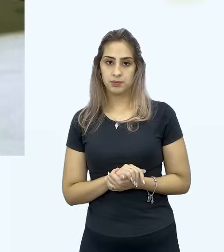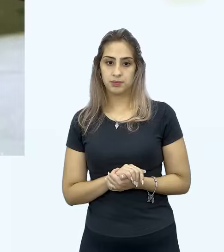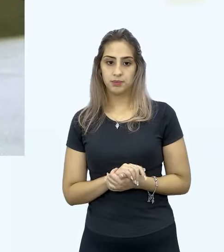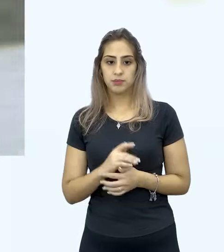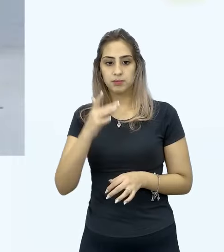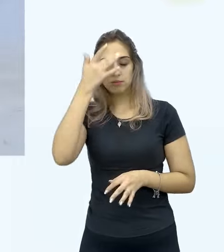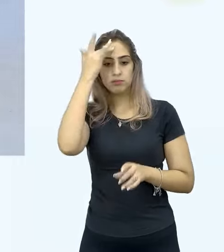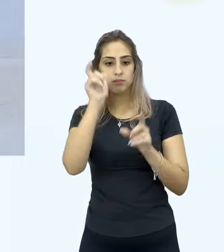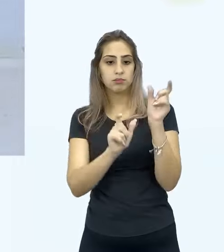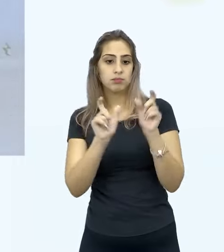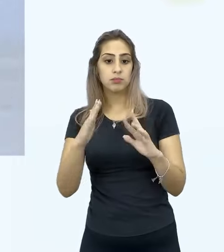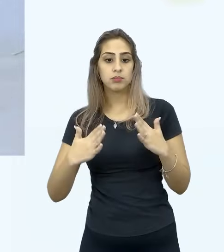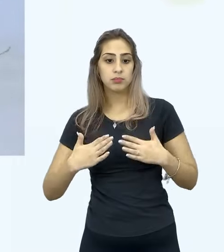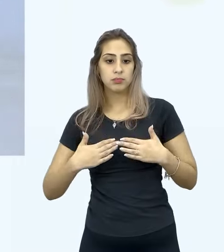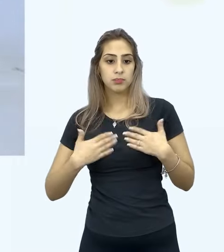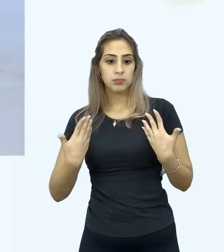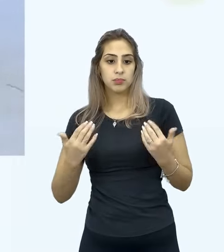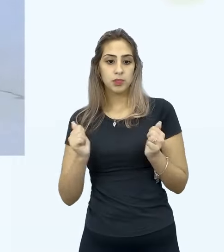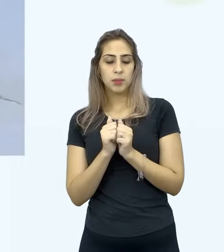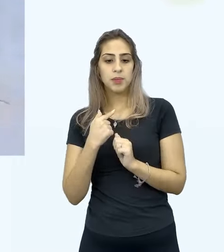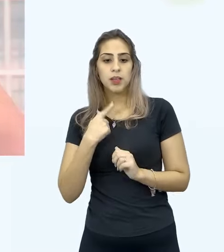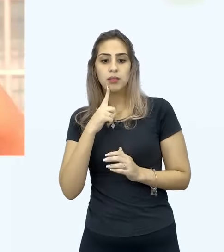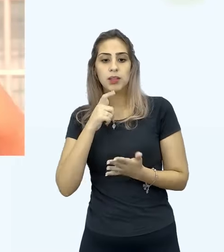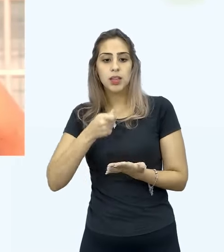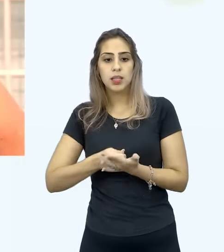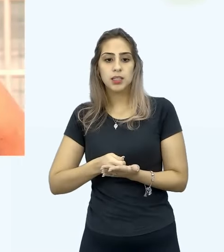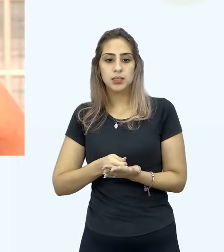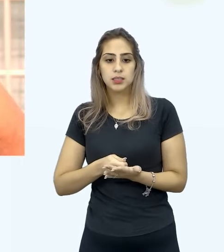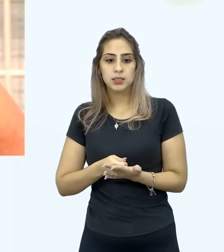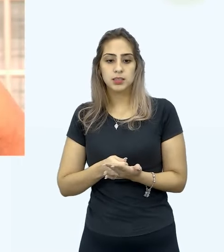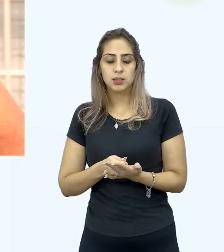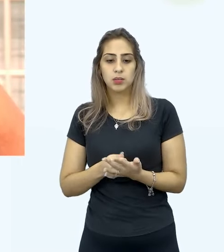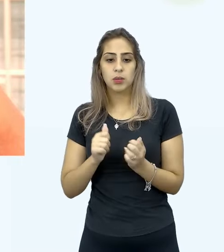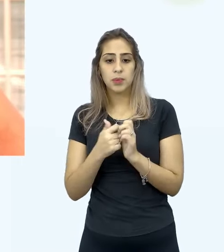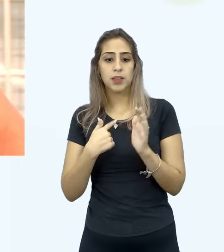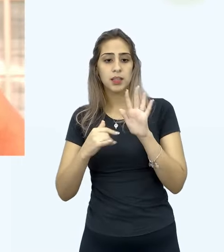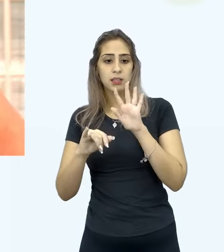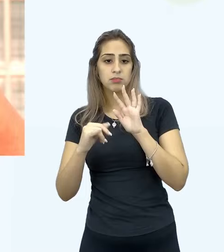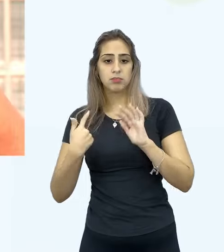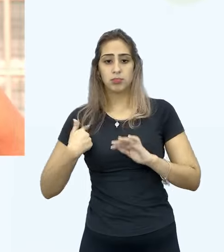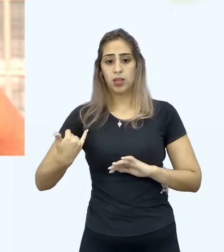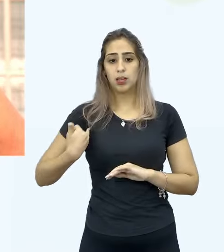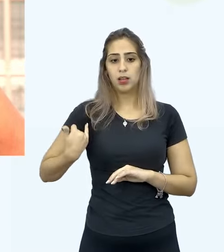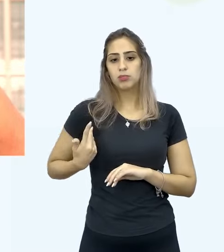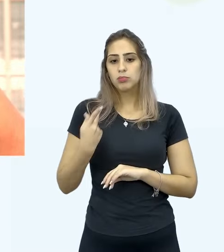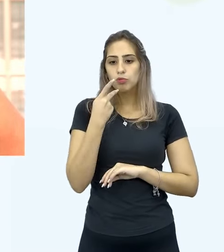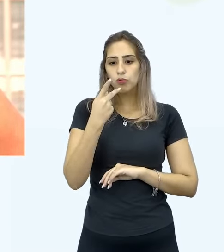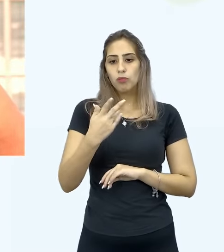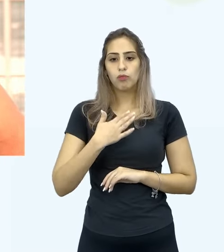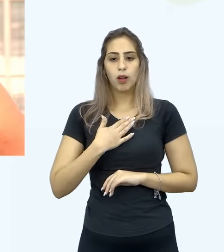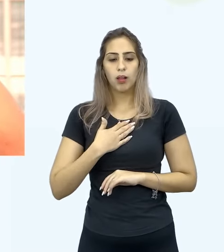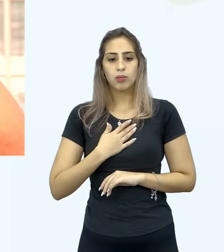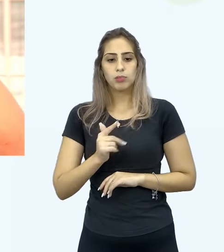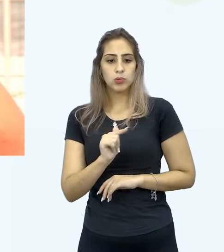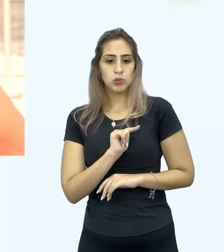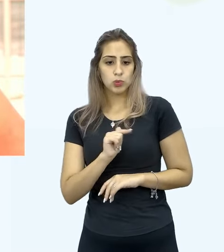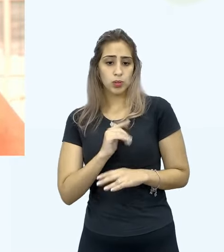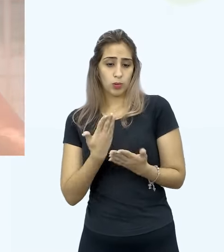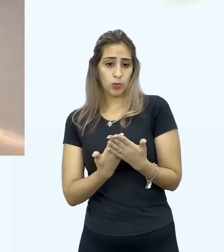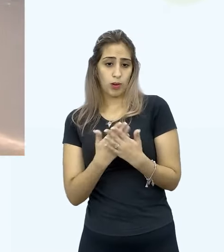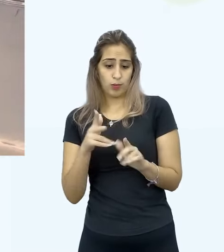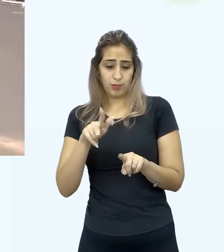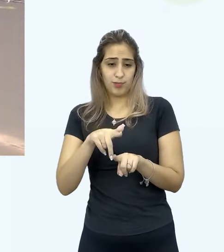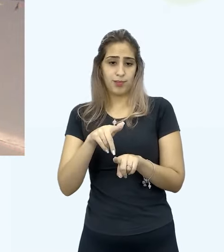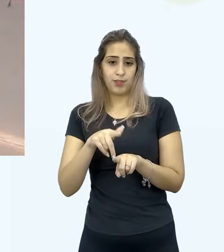As pessoas se espantam muito com a minha decisão e com a minha idade, né? Quando eu falo para elas que eu estou tendo aula de skate,